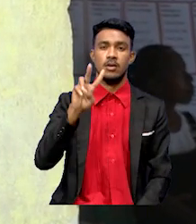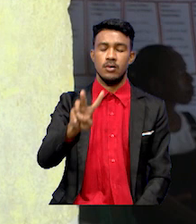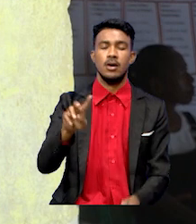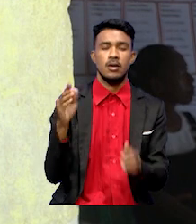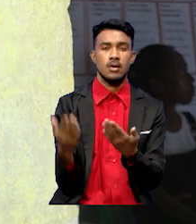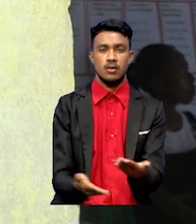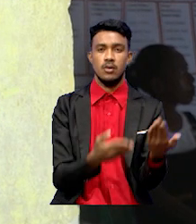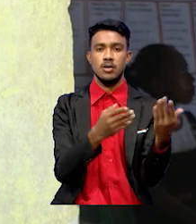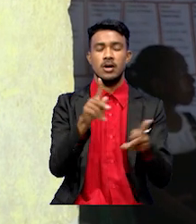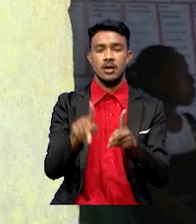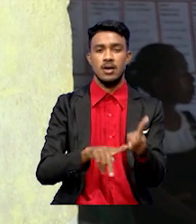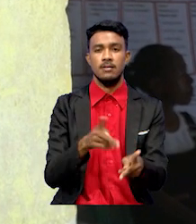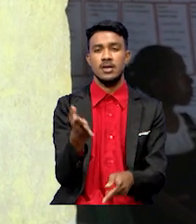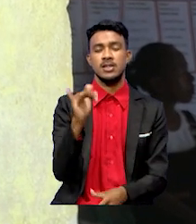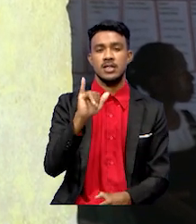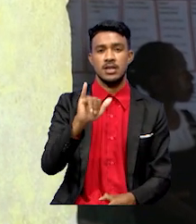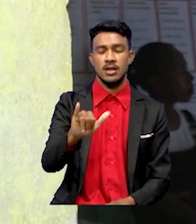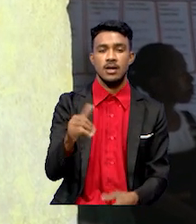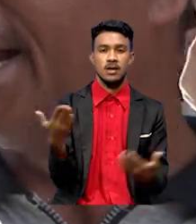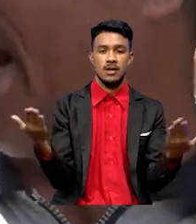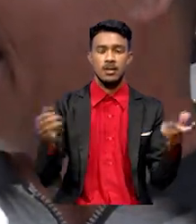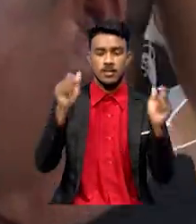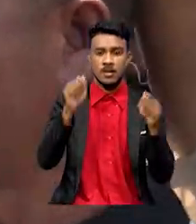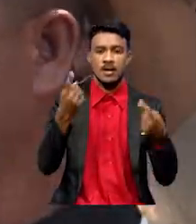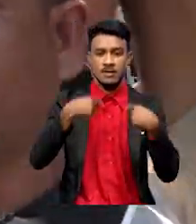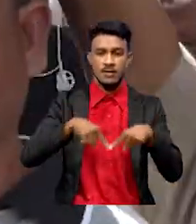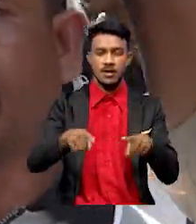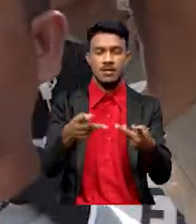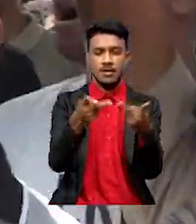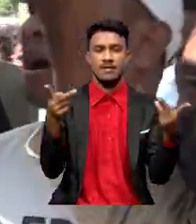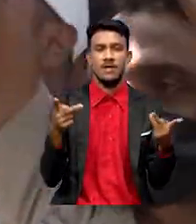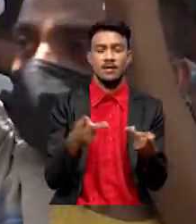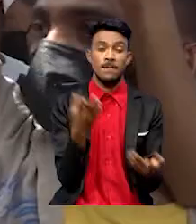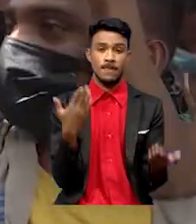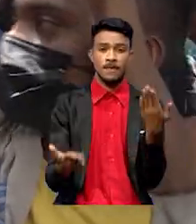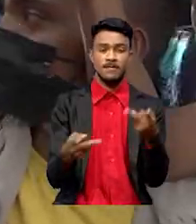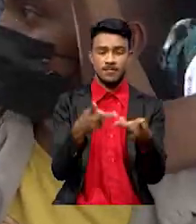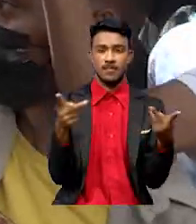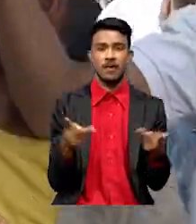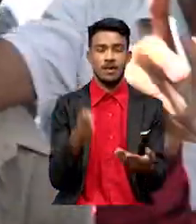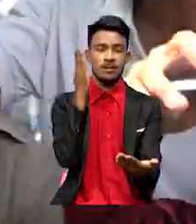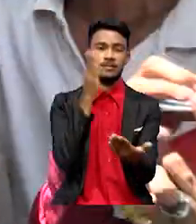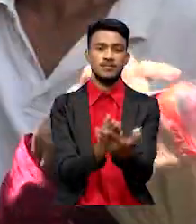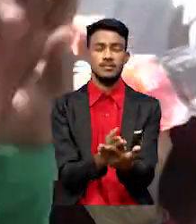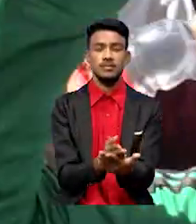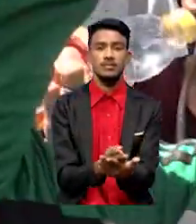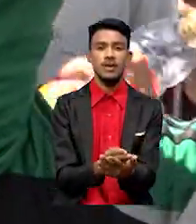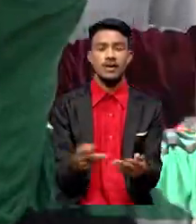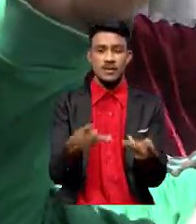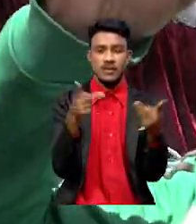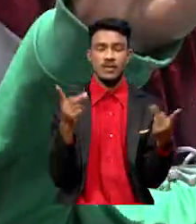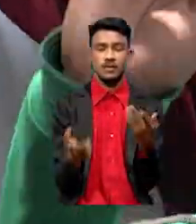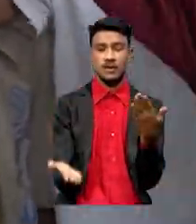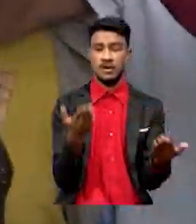lori cidadão sira nebel fila fal basir ne fatin. Paralelo ne dia kliu para. Paralelo ni han halok mak pobu balu